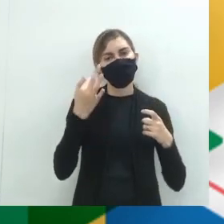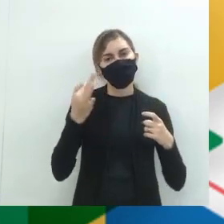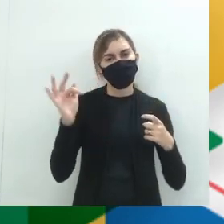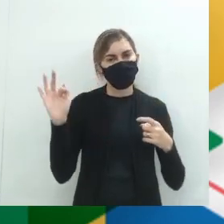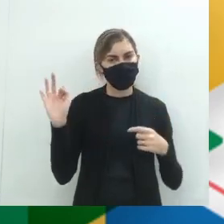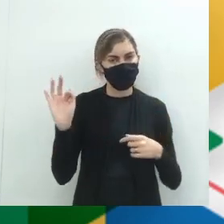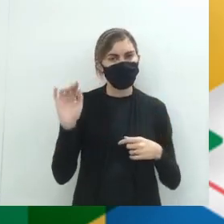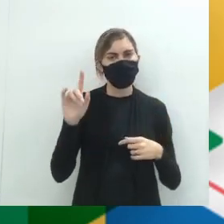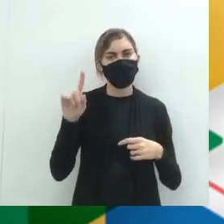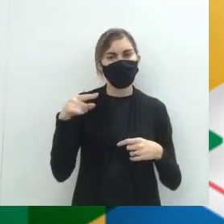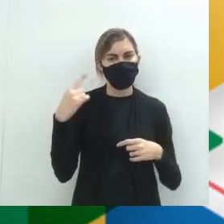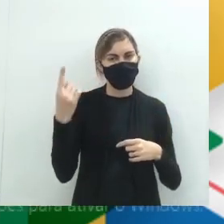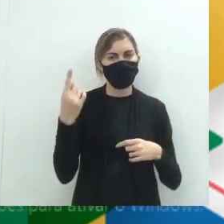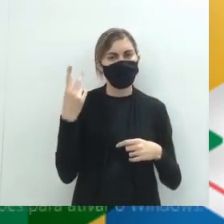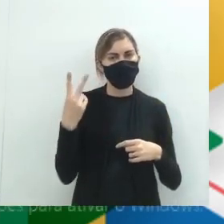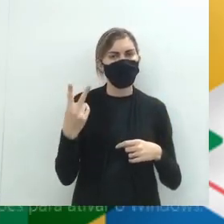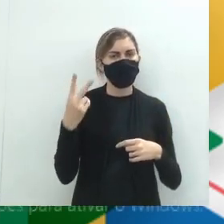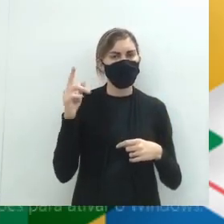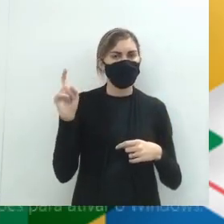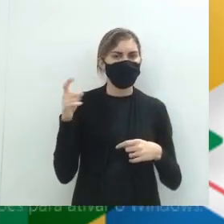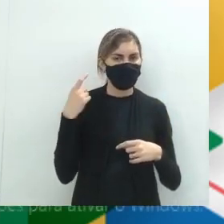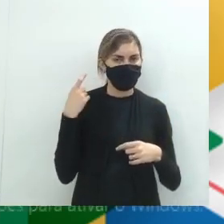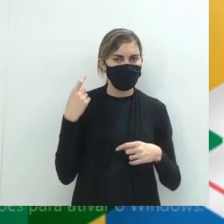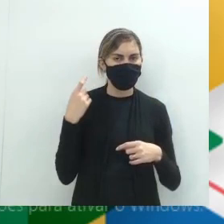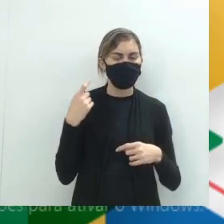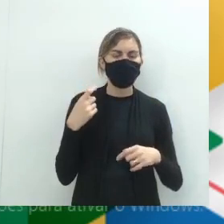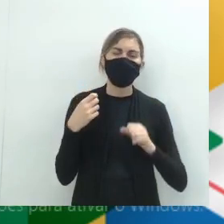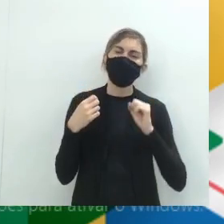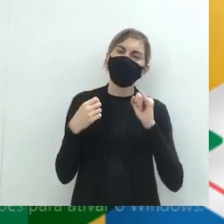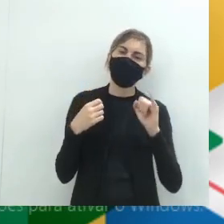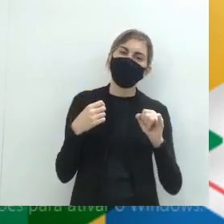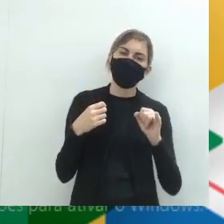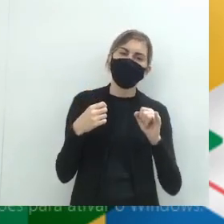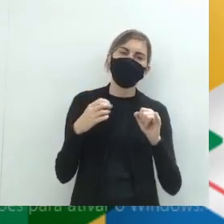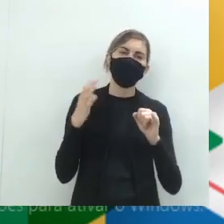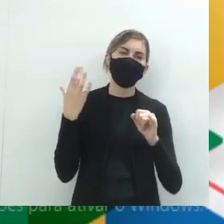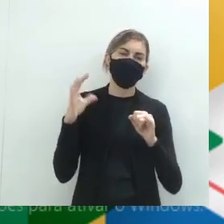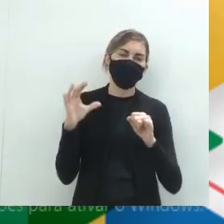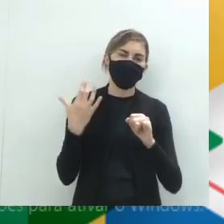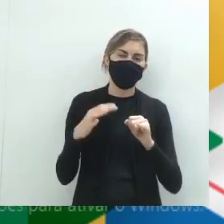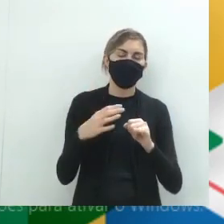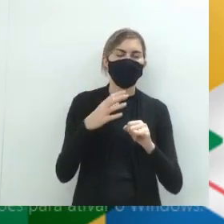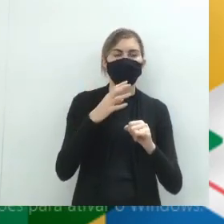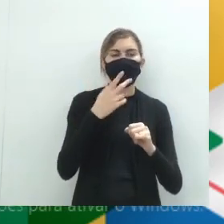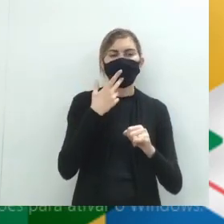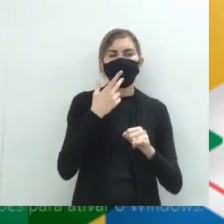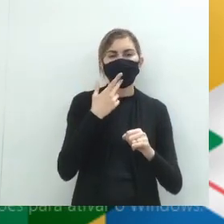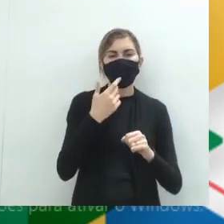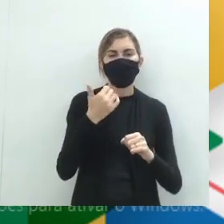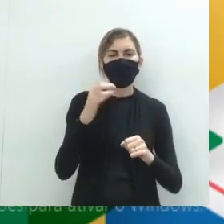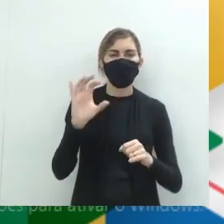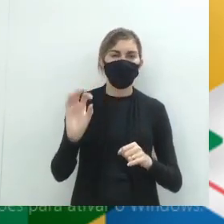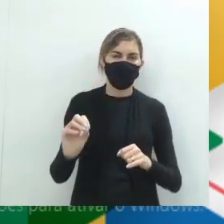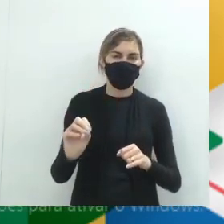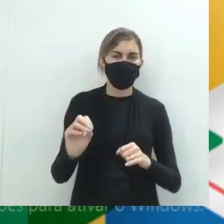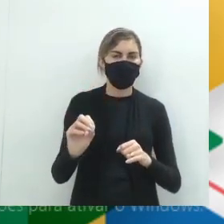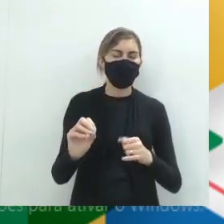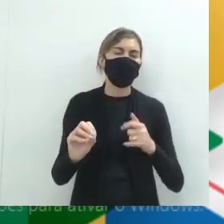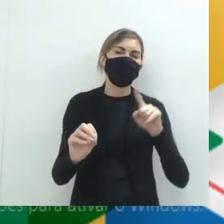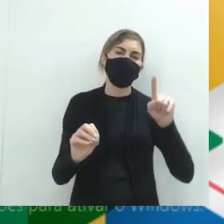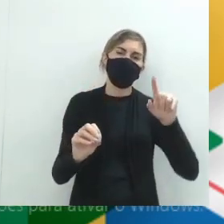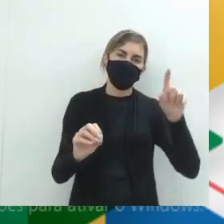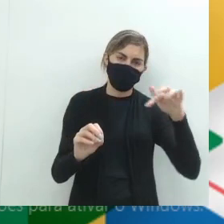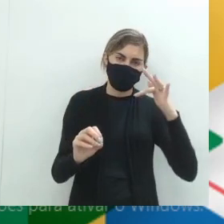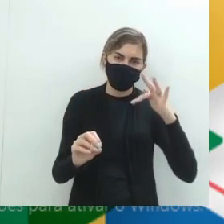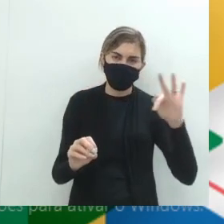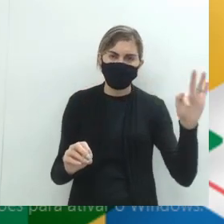Fahrenheit assinala 2x. Se a escala Celsius acusa 10, a escala